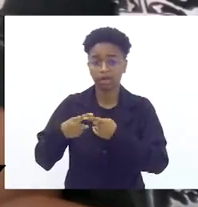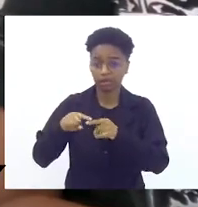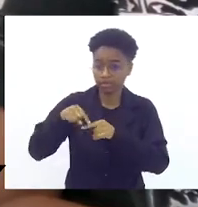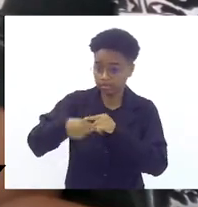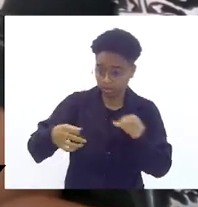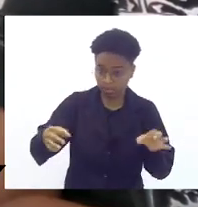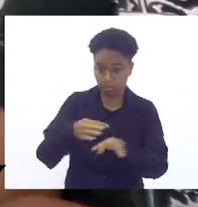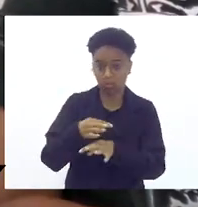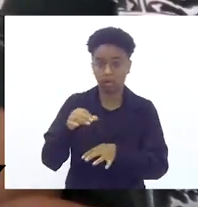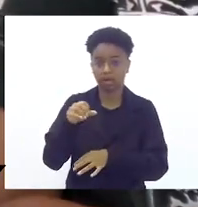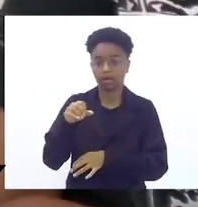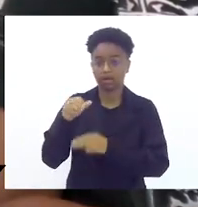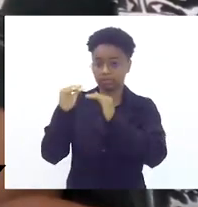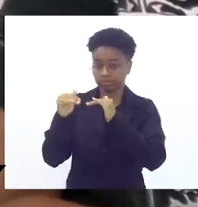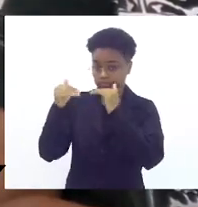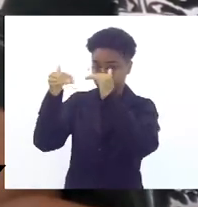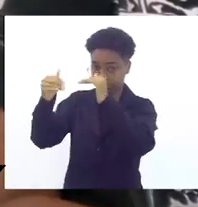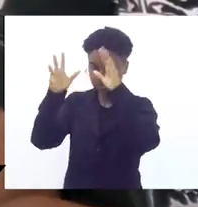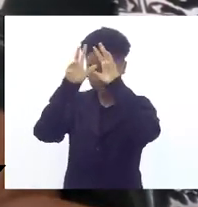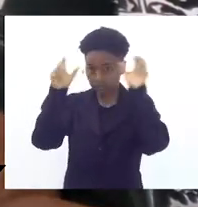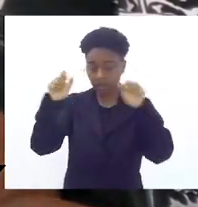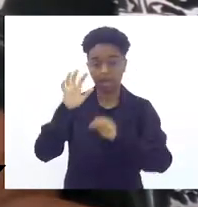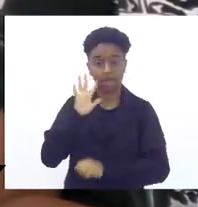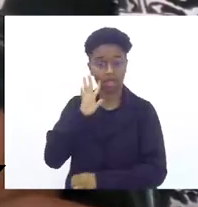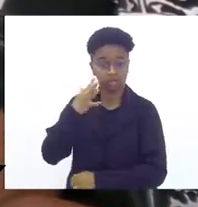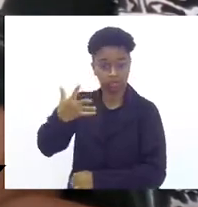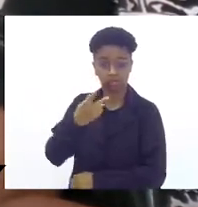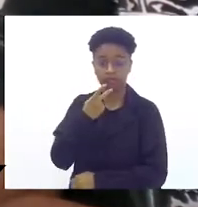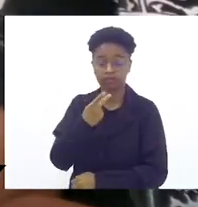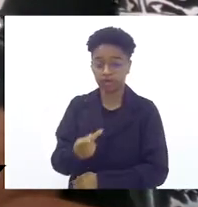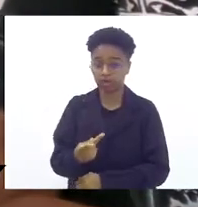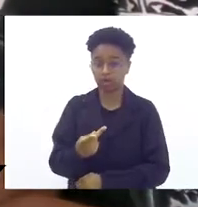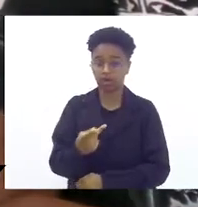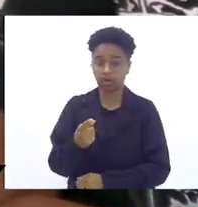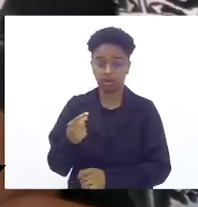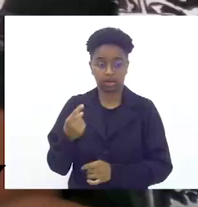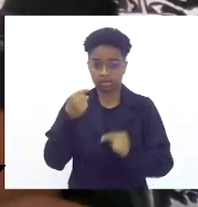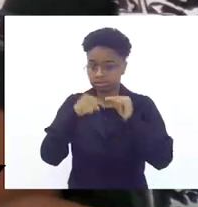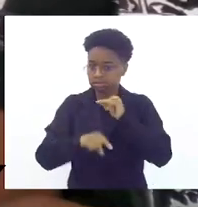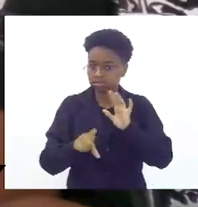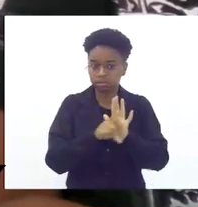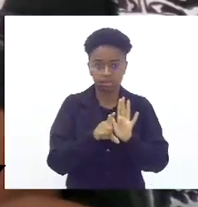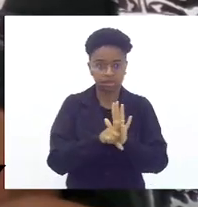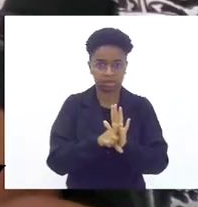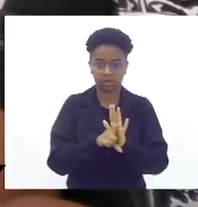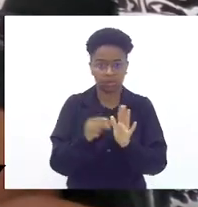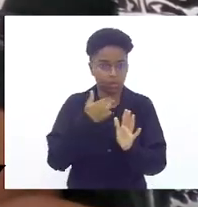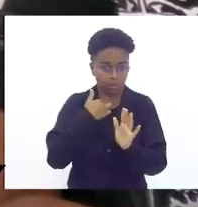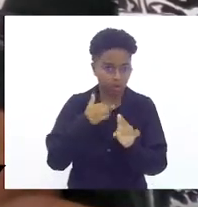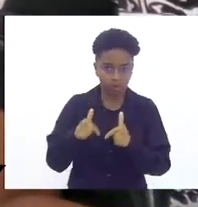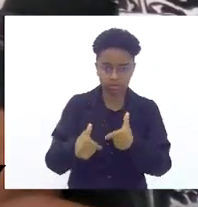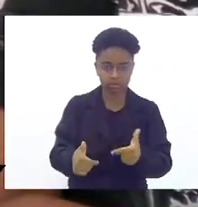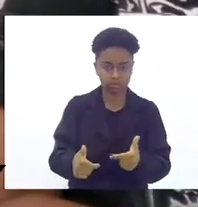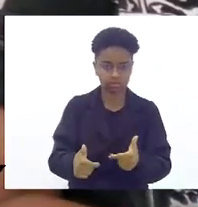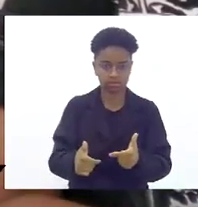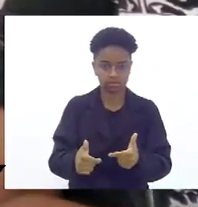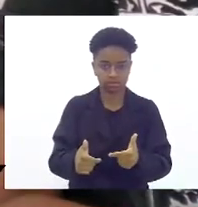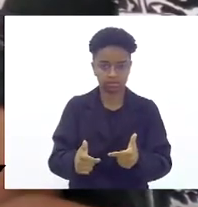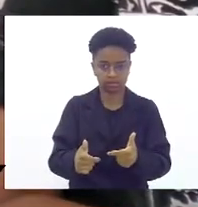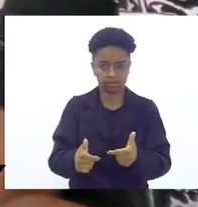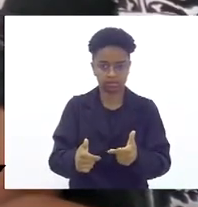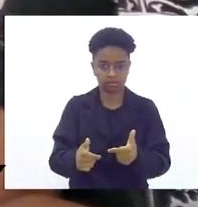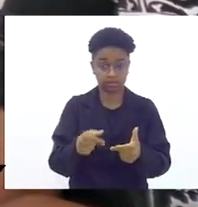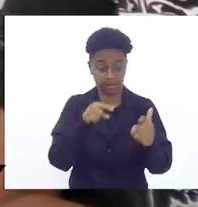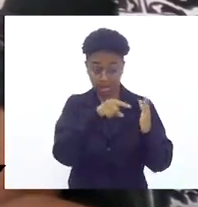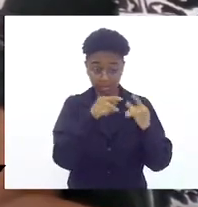STJ mesmo depois dessa decisão do STJ dizendo que aquela ilegalidade é ilegal dizendo que aquela